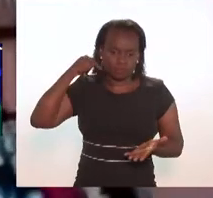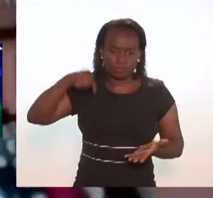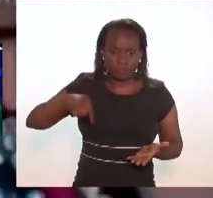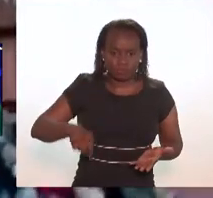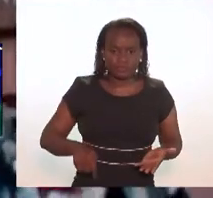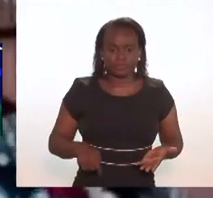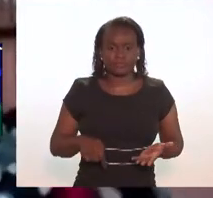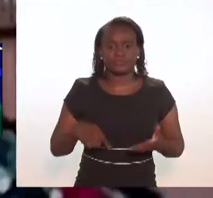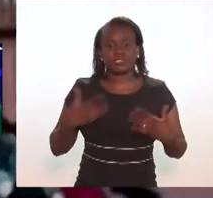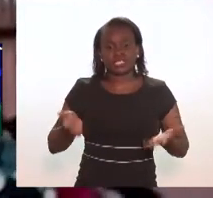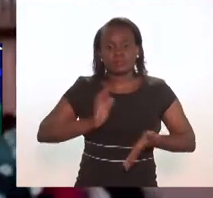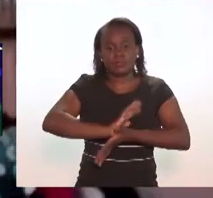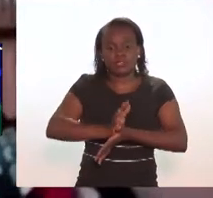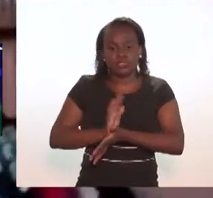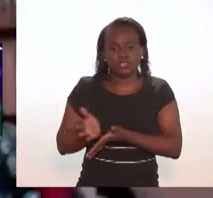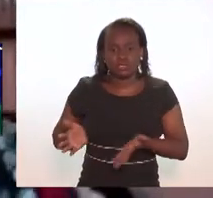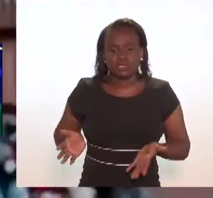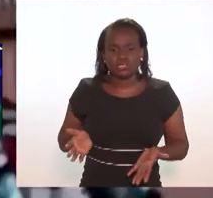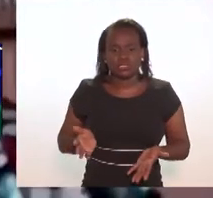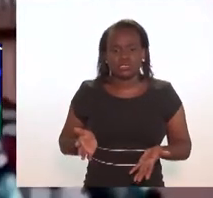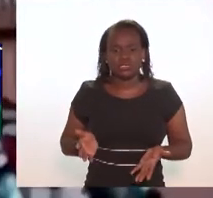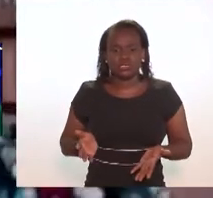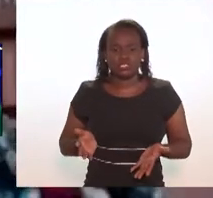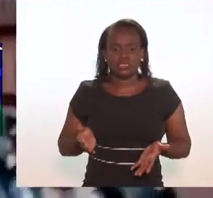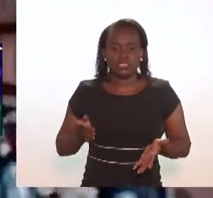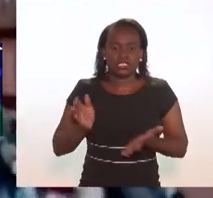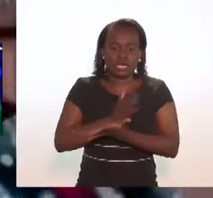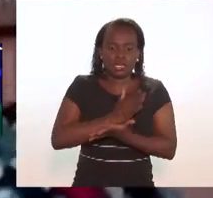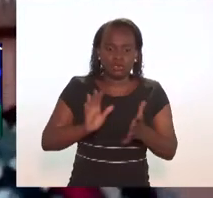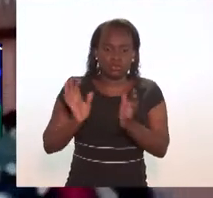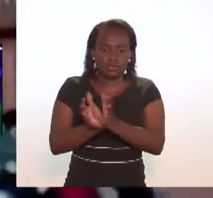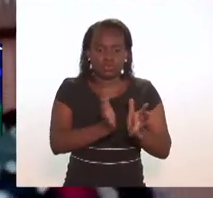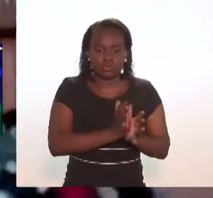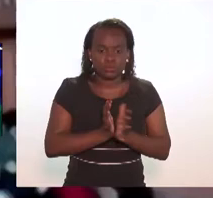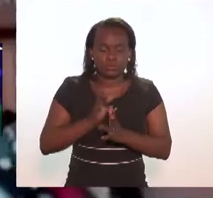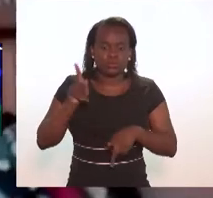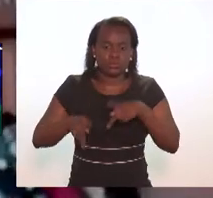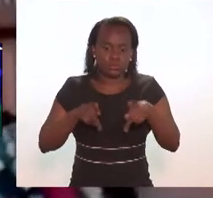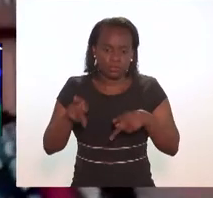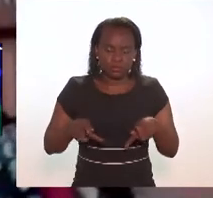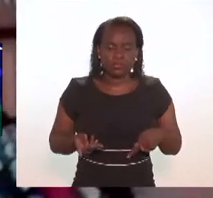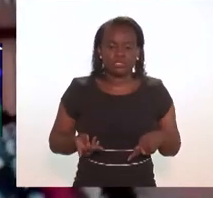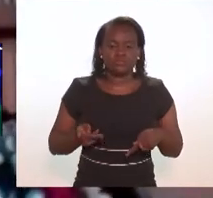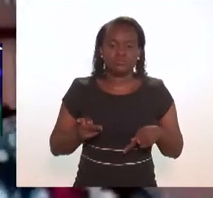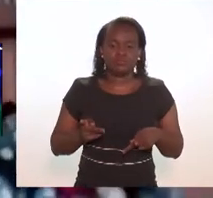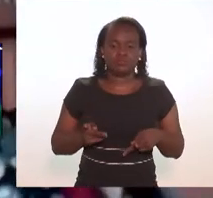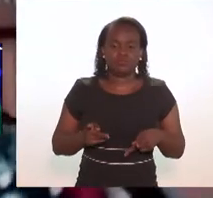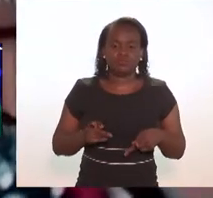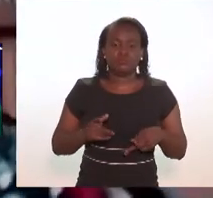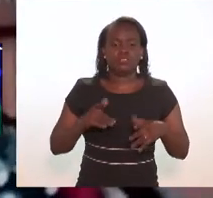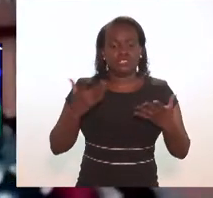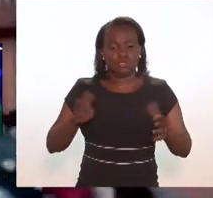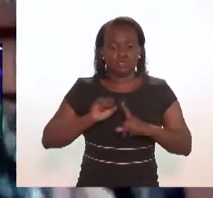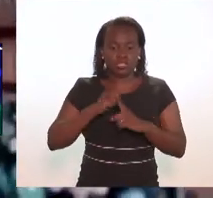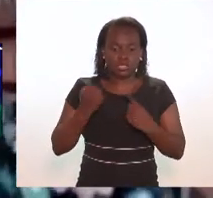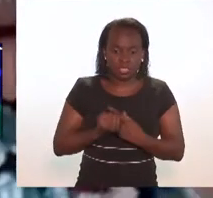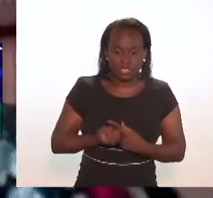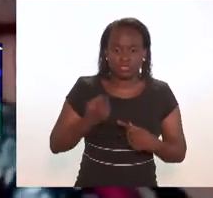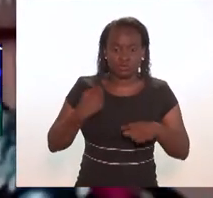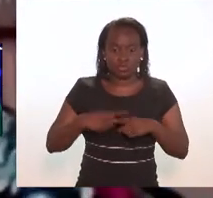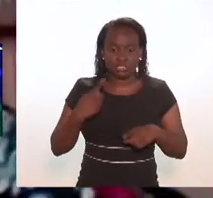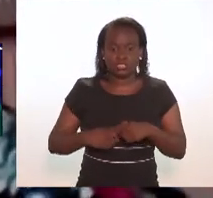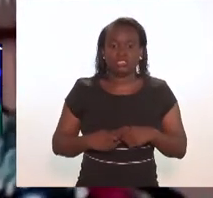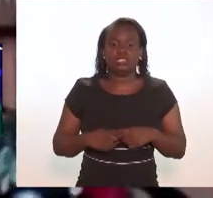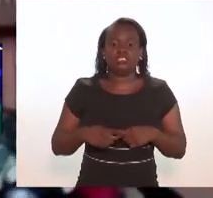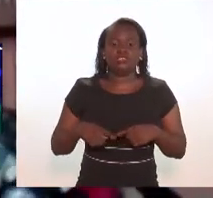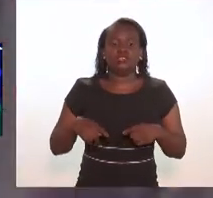a preconceitos com determinados grupos populacionais em sociedade. Porque, ao fim